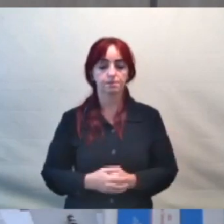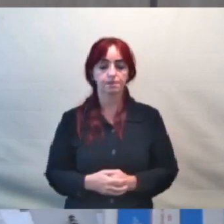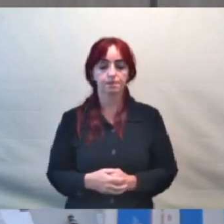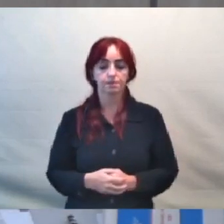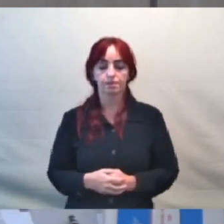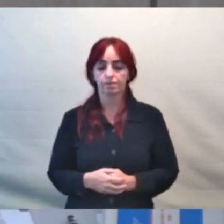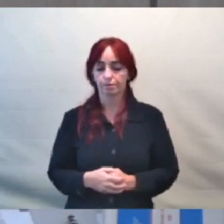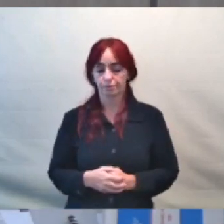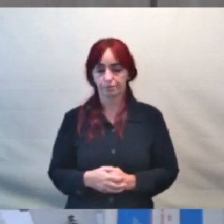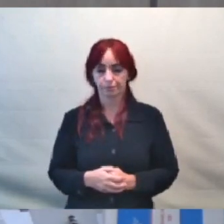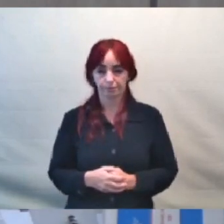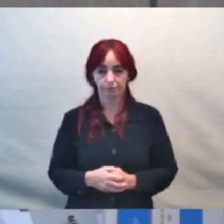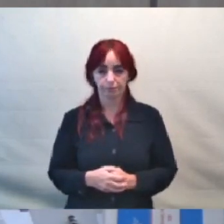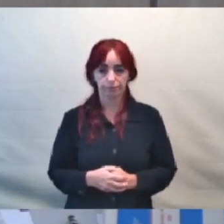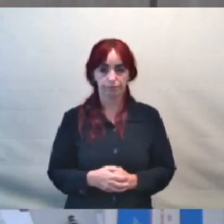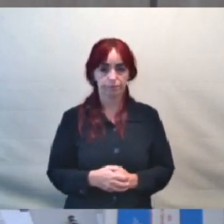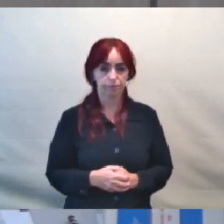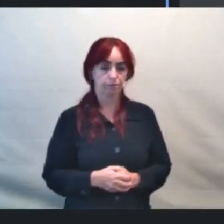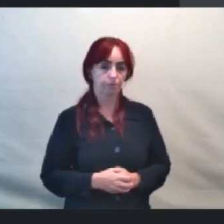Ok, obrigado, vereador.